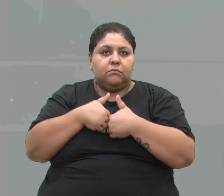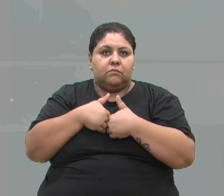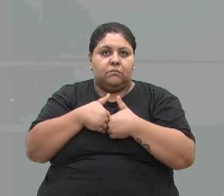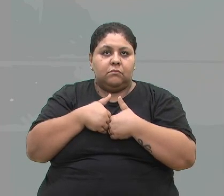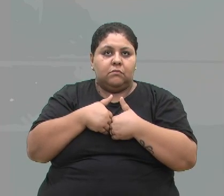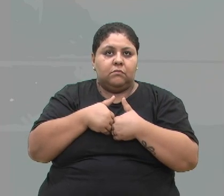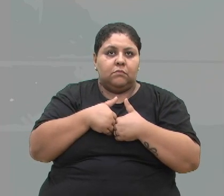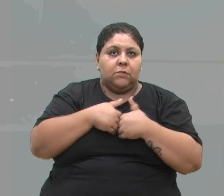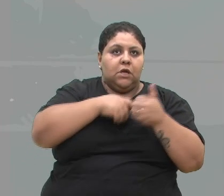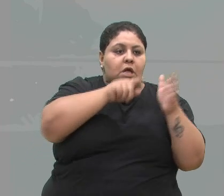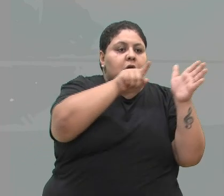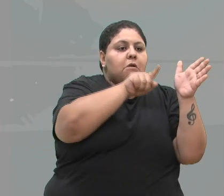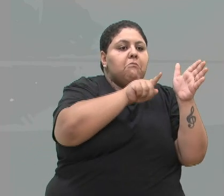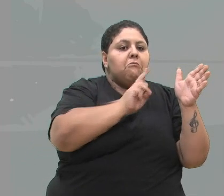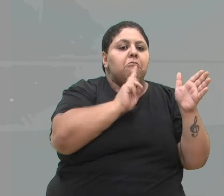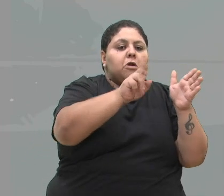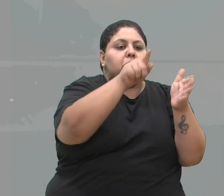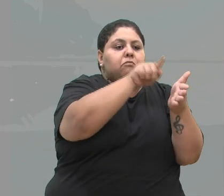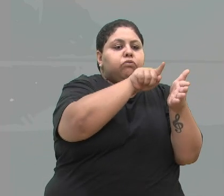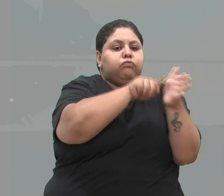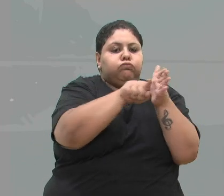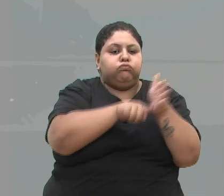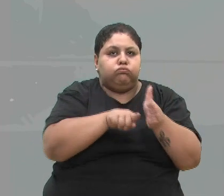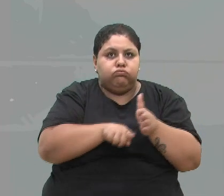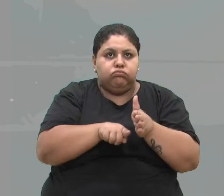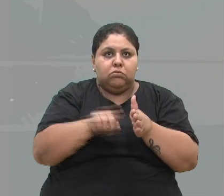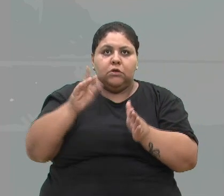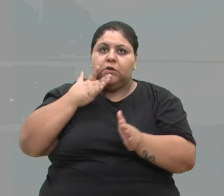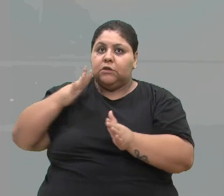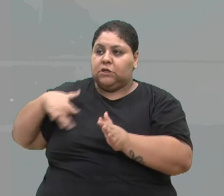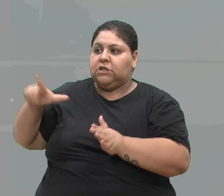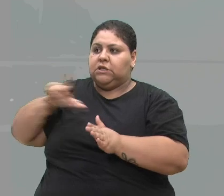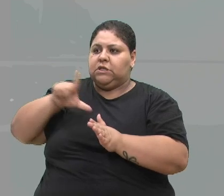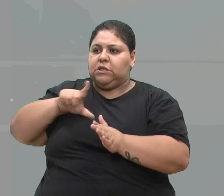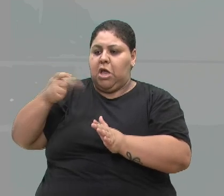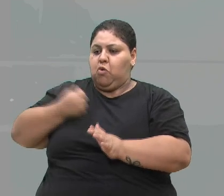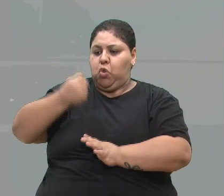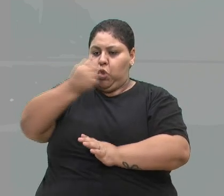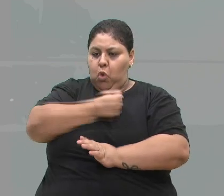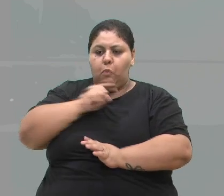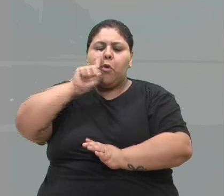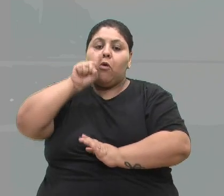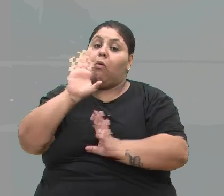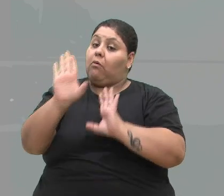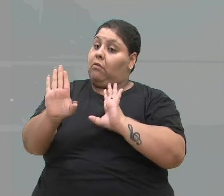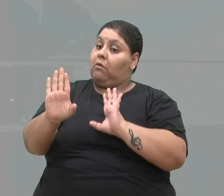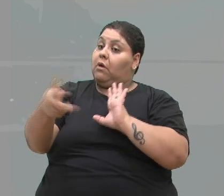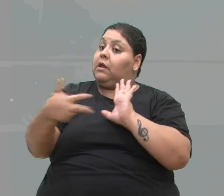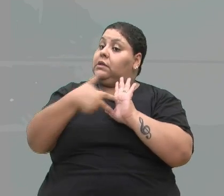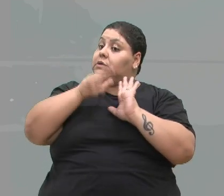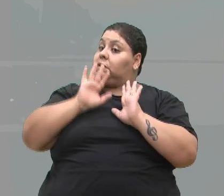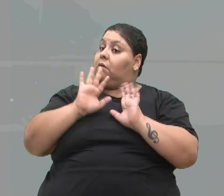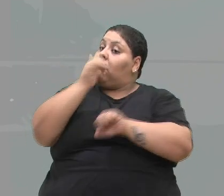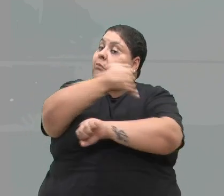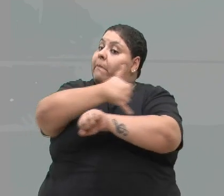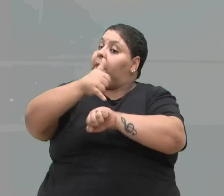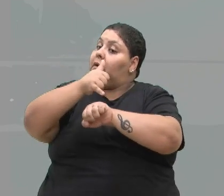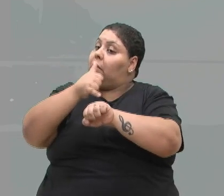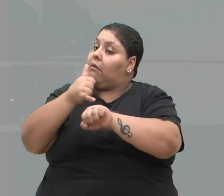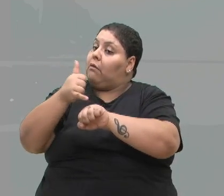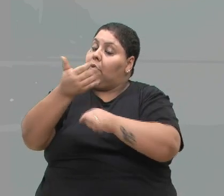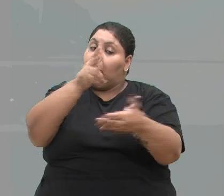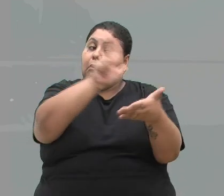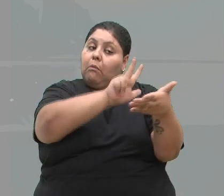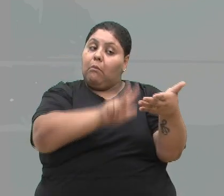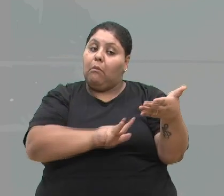o questionário, a criança fez uma pontuação de risco, opa, vamos, né, fazer com que essa criança passe por uma avaliação com um